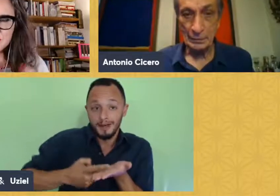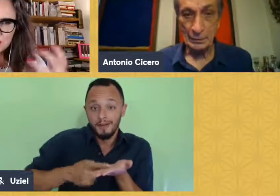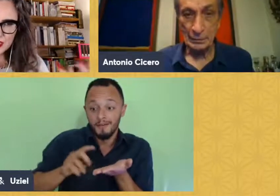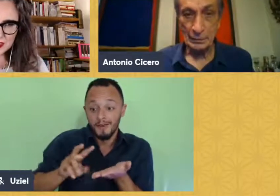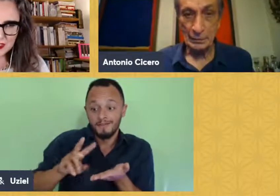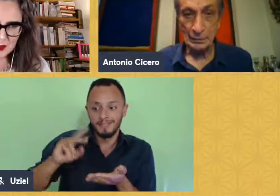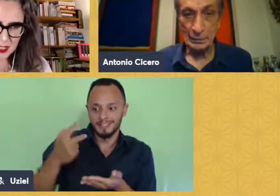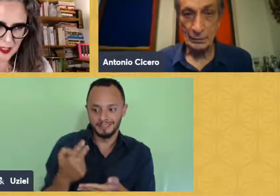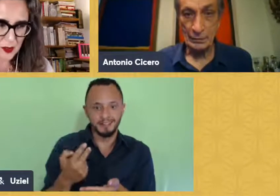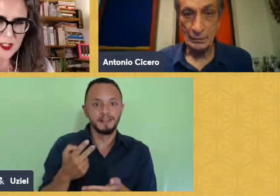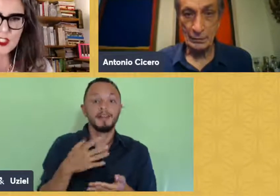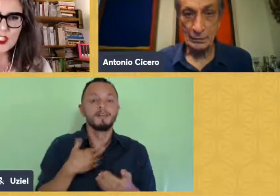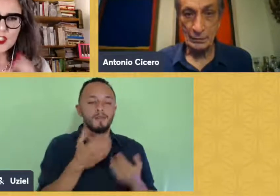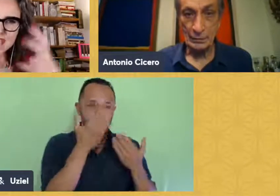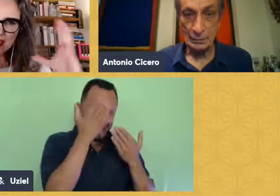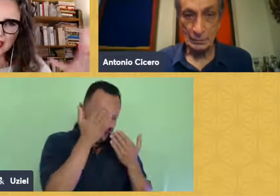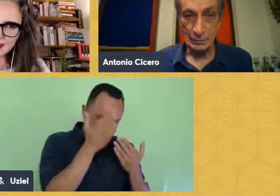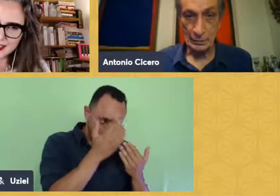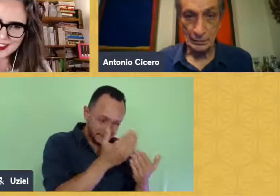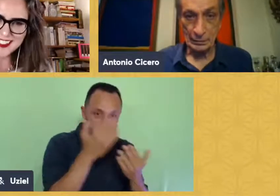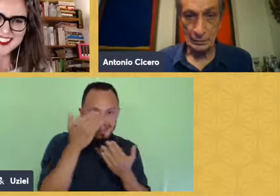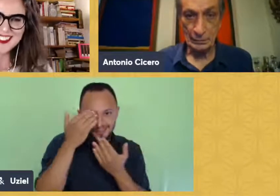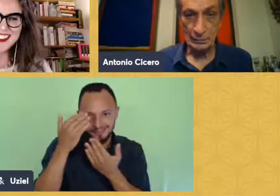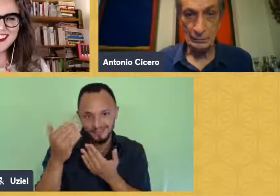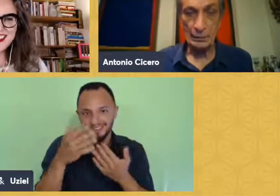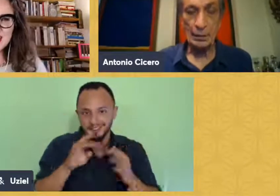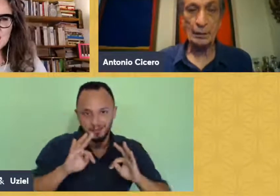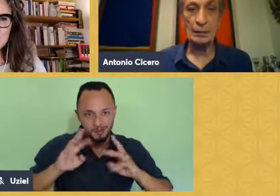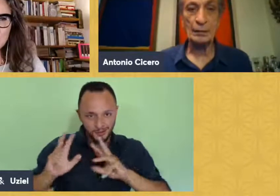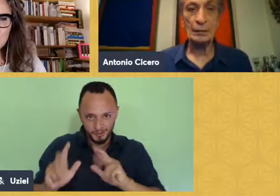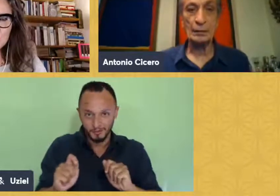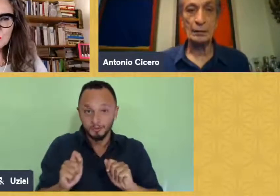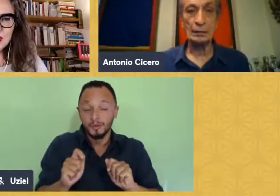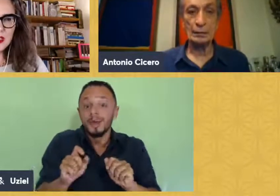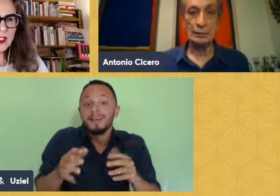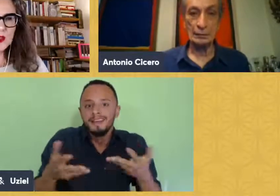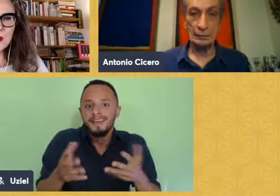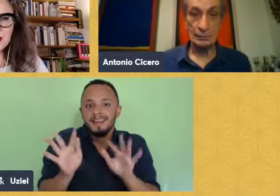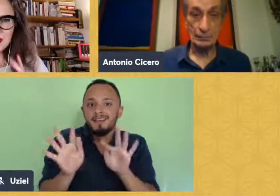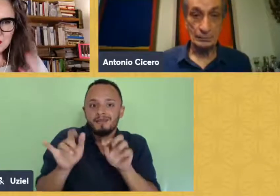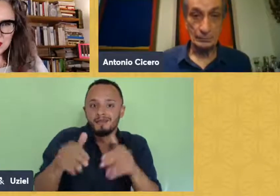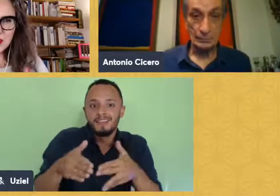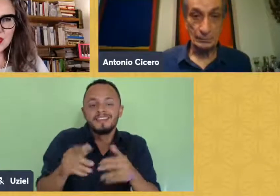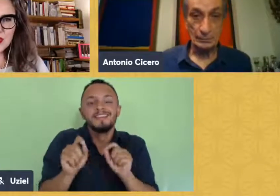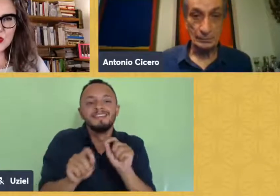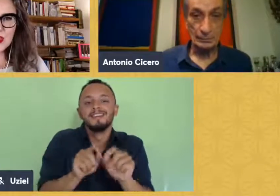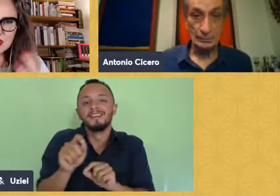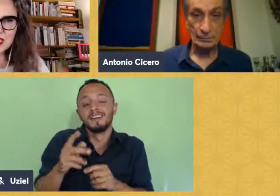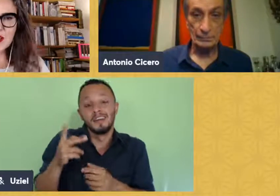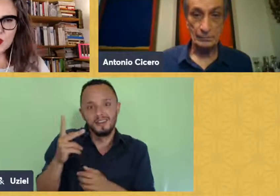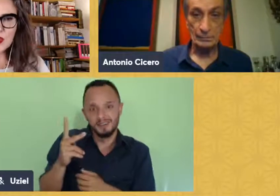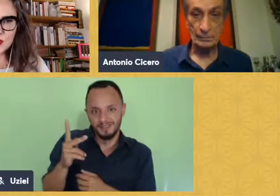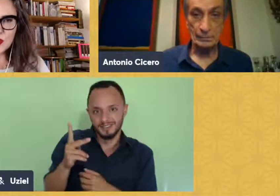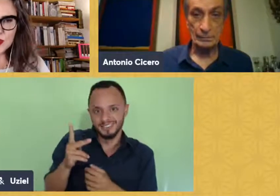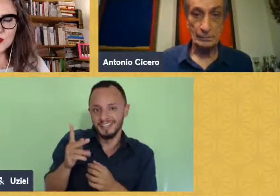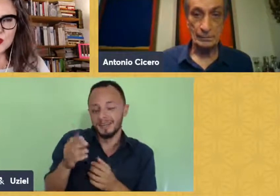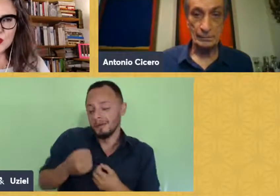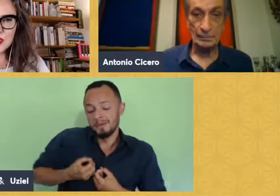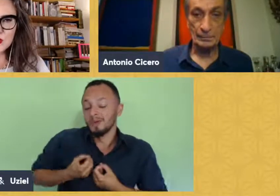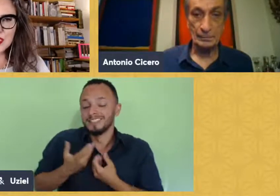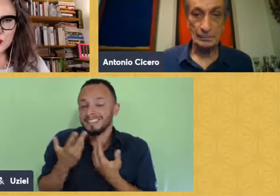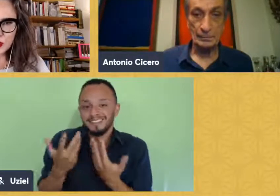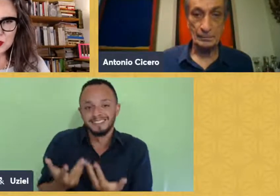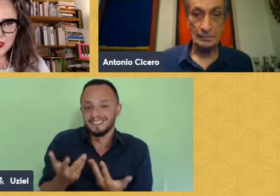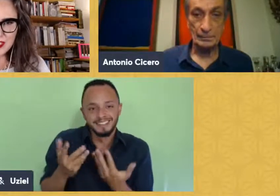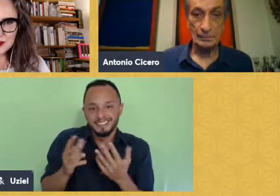vou fazer os agradecimentos e a gente encerra essa edição de uma maneira menos tradicional, encerra com